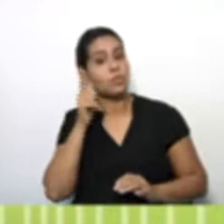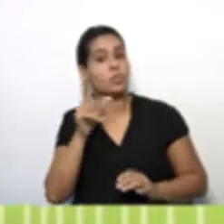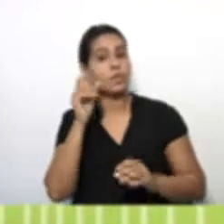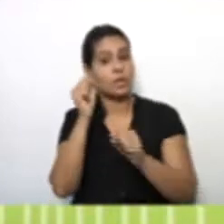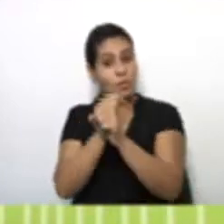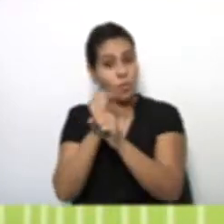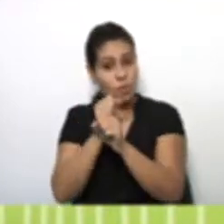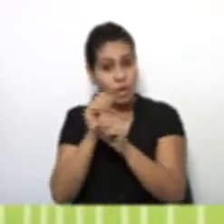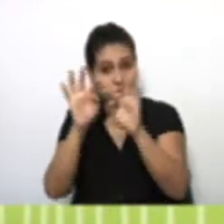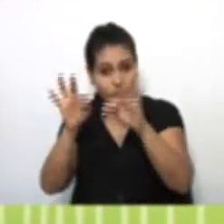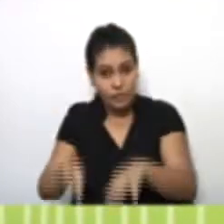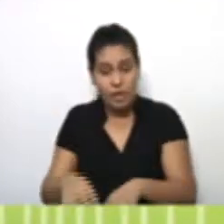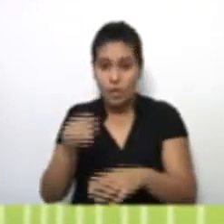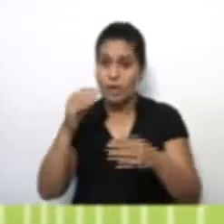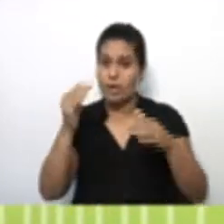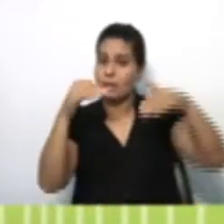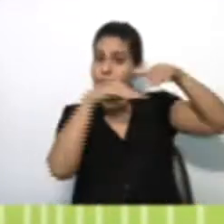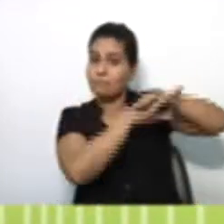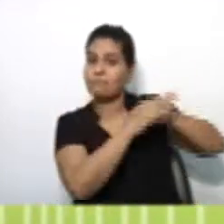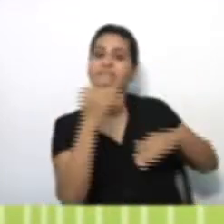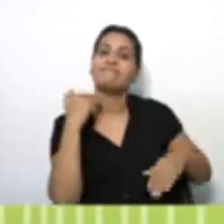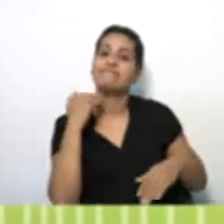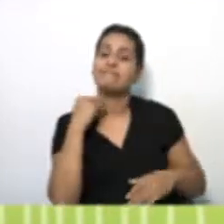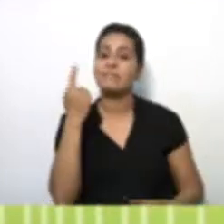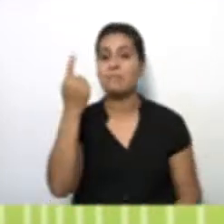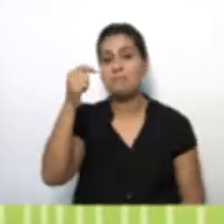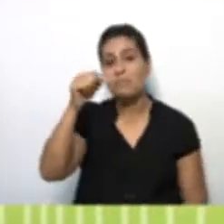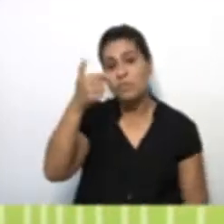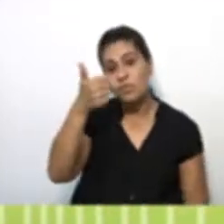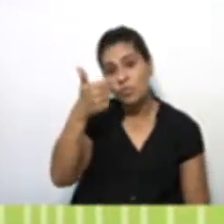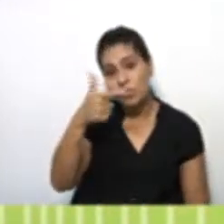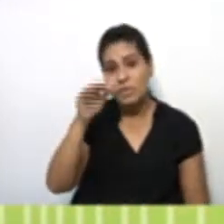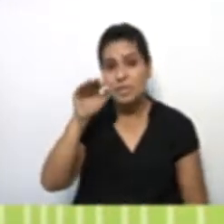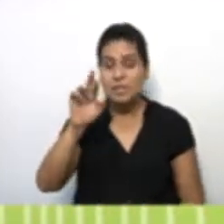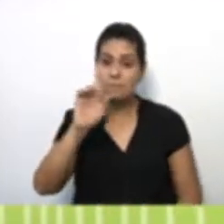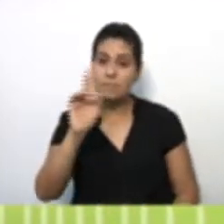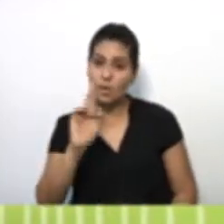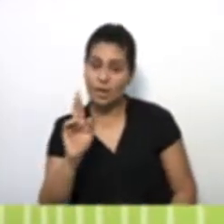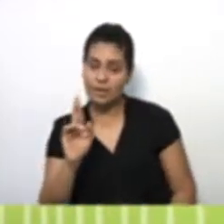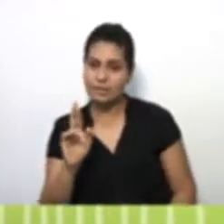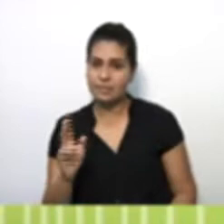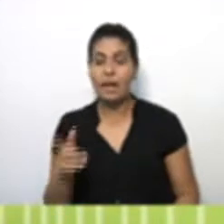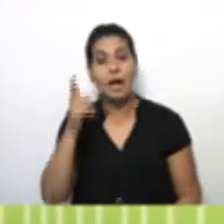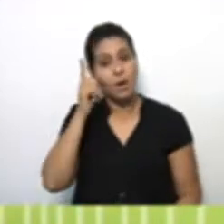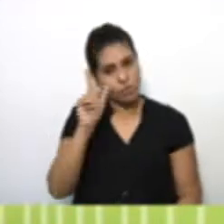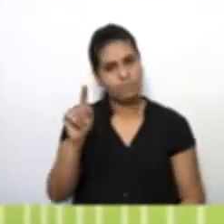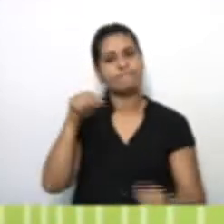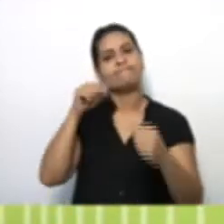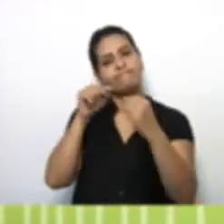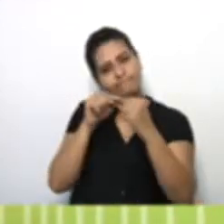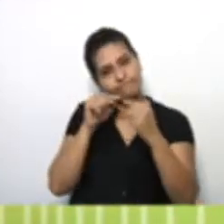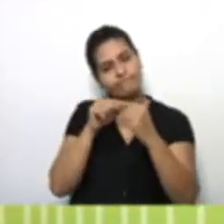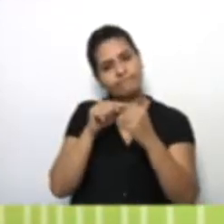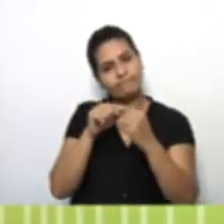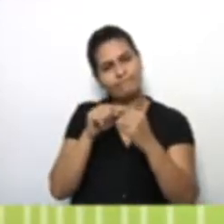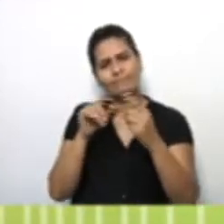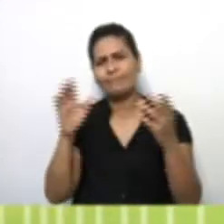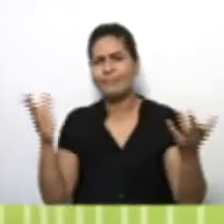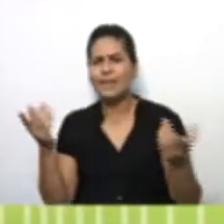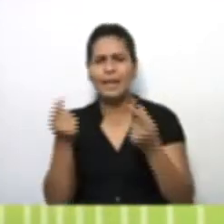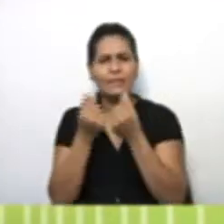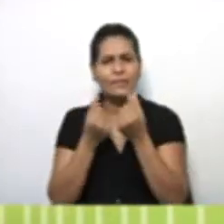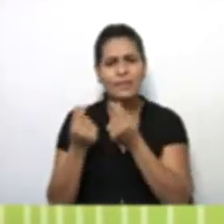do ano, 12 mil eu tenho na minha conta, eu consegui atingir o meu objetivo, eu consegui atingir aquele meu planejamento. É